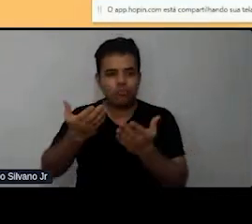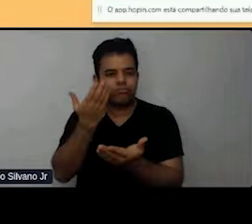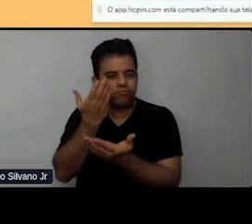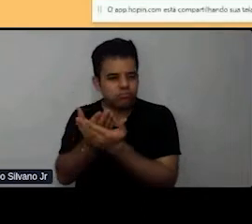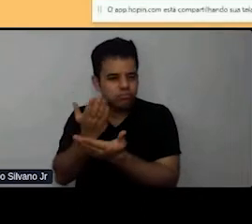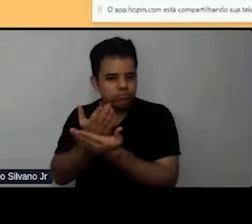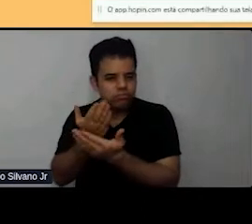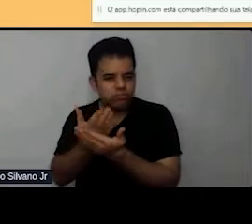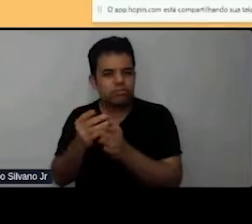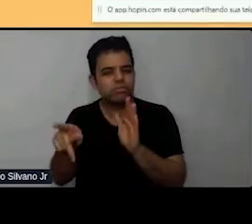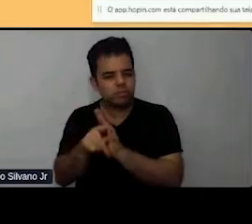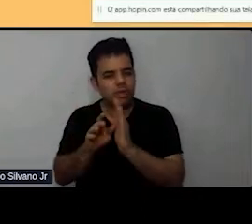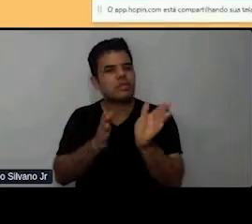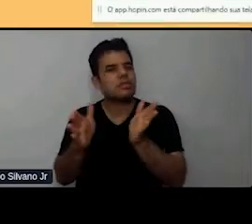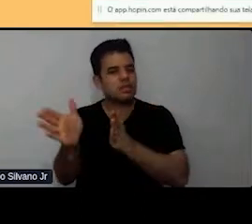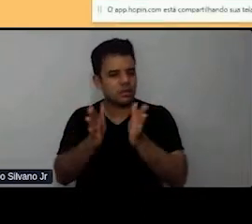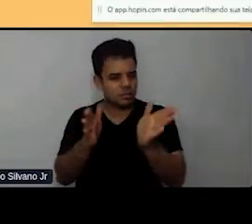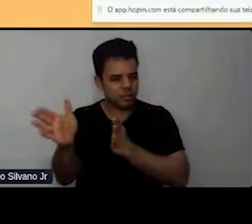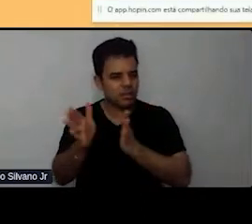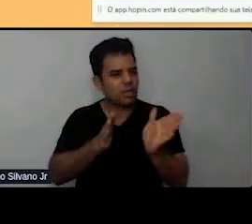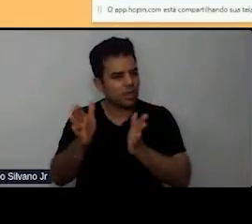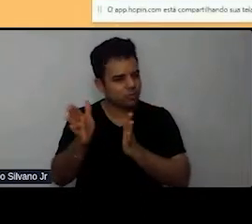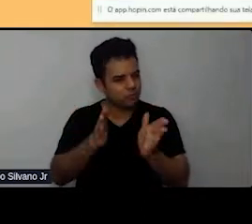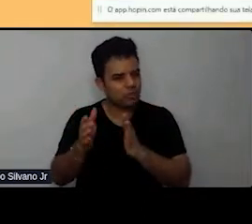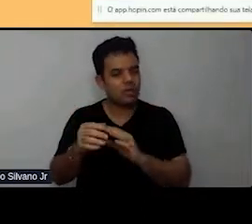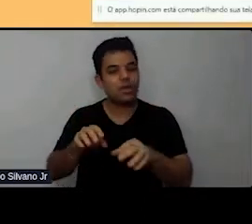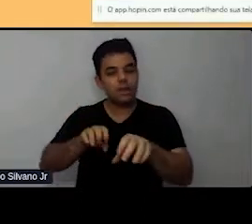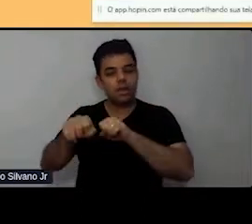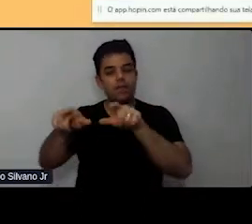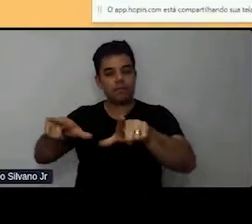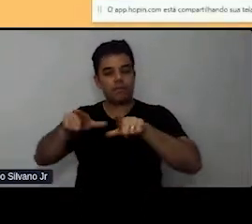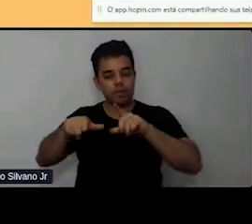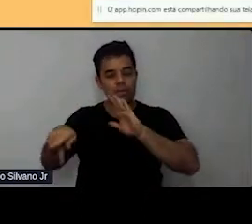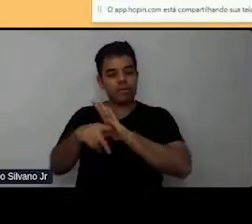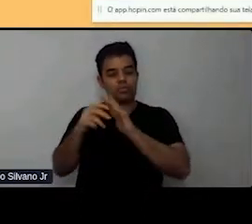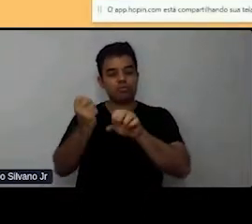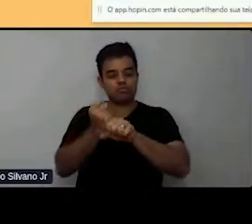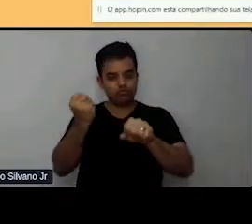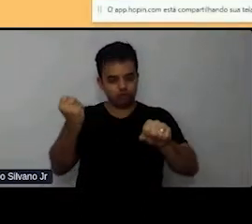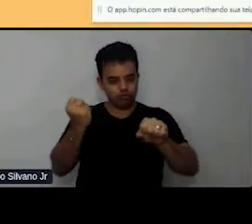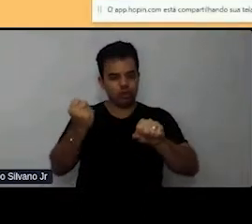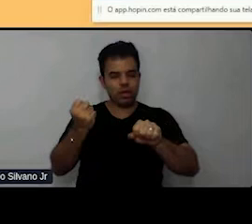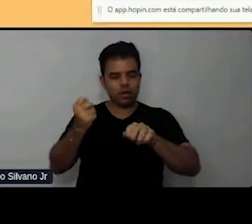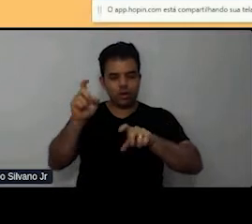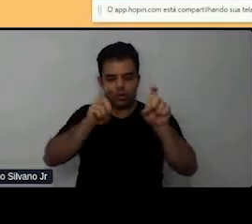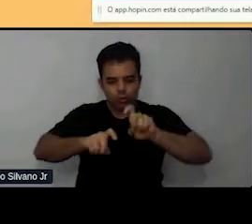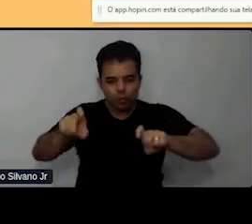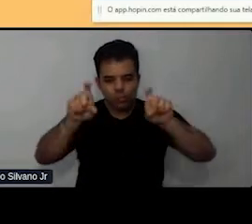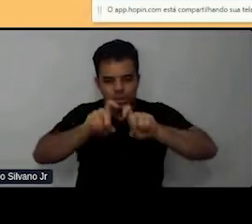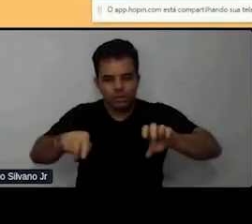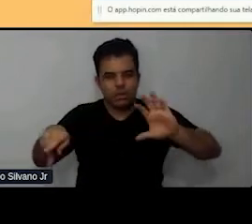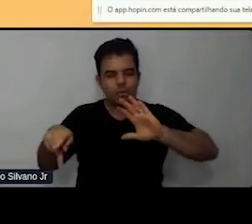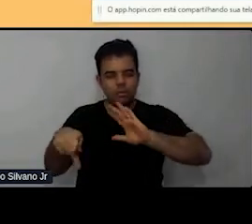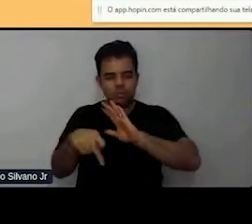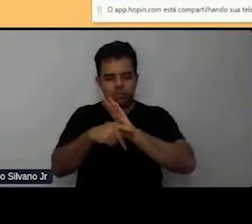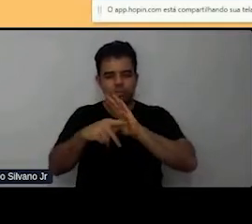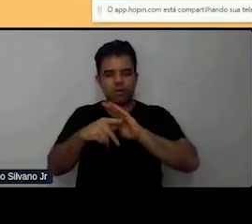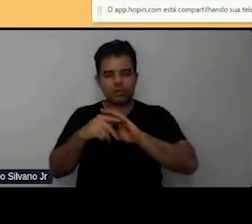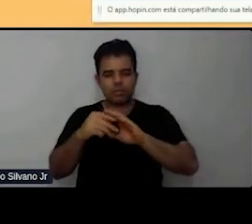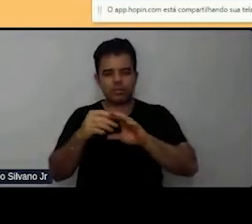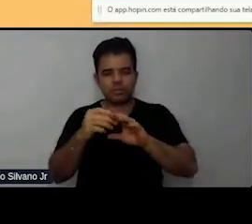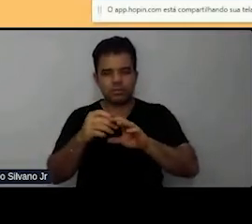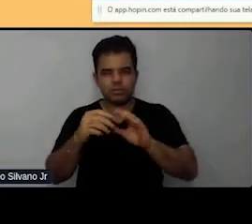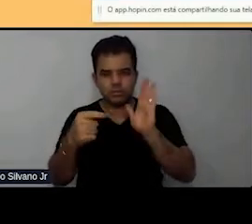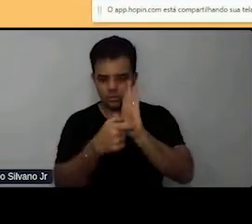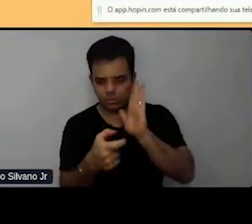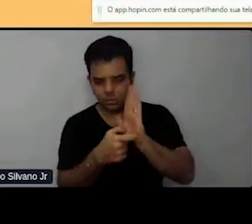também acessibilidade. Sou formada em Engenharia da Computação e Software no Infinet e sou desenvolvedora